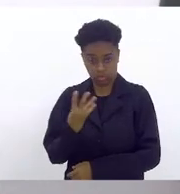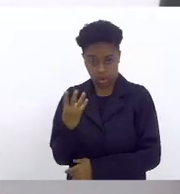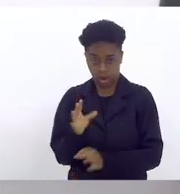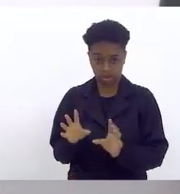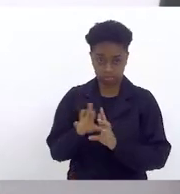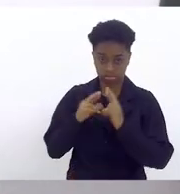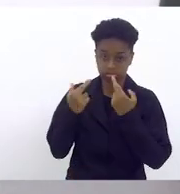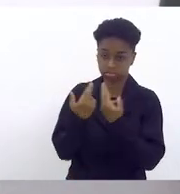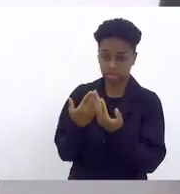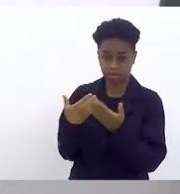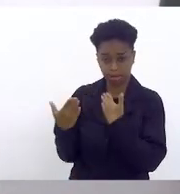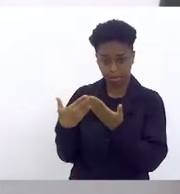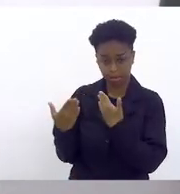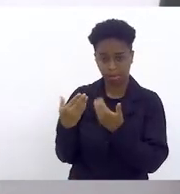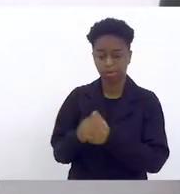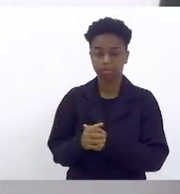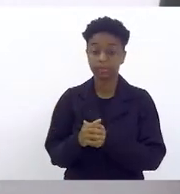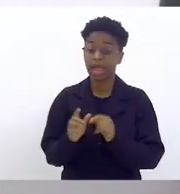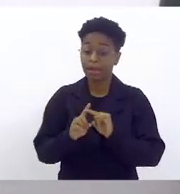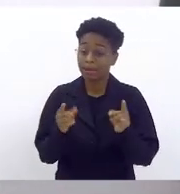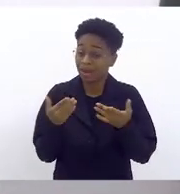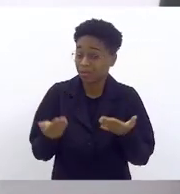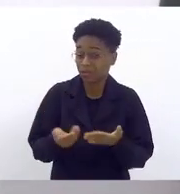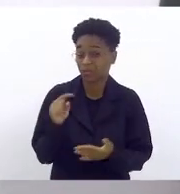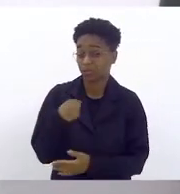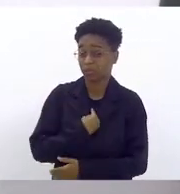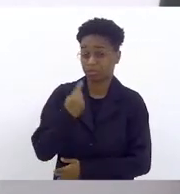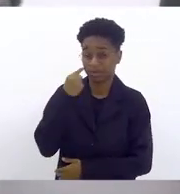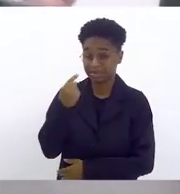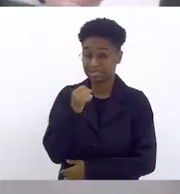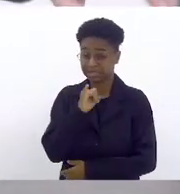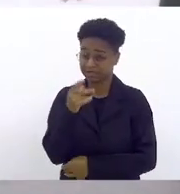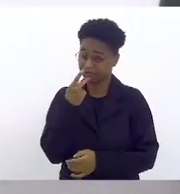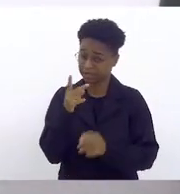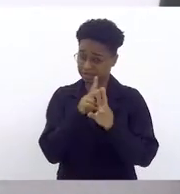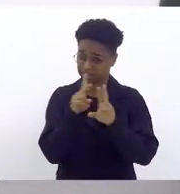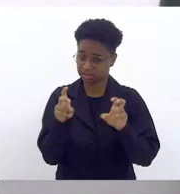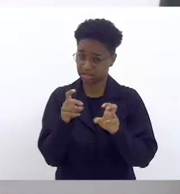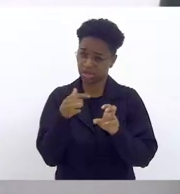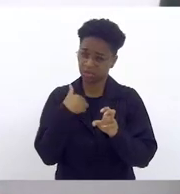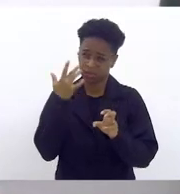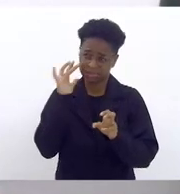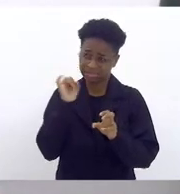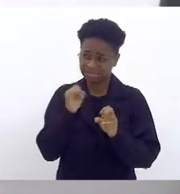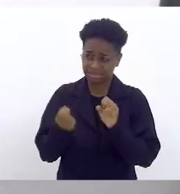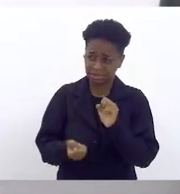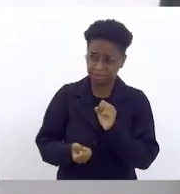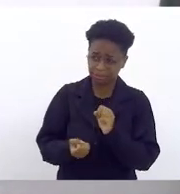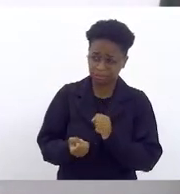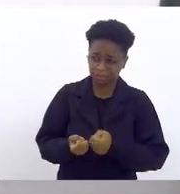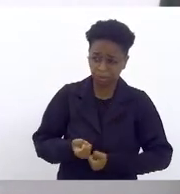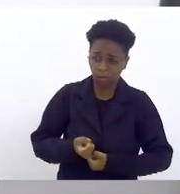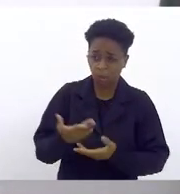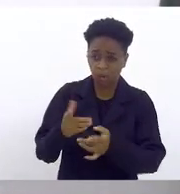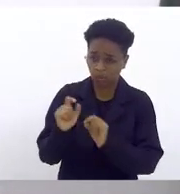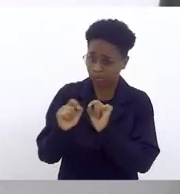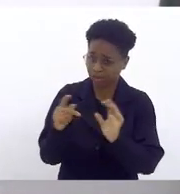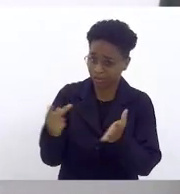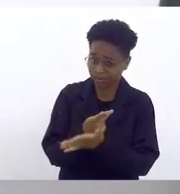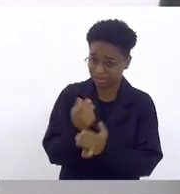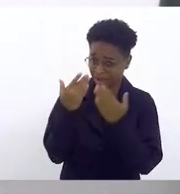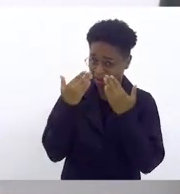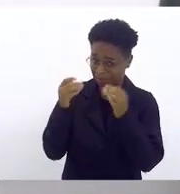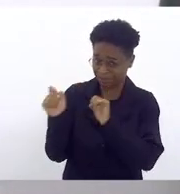a gente tem uma só uma noção hoje a gente falar de serviço eu não sei se eu tô em algum spoiler da apresentação do Mauro mas